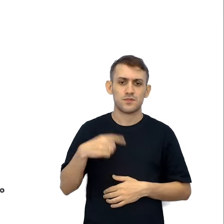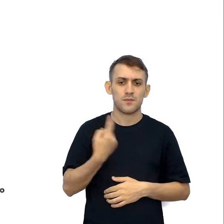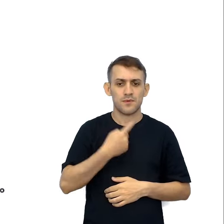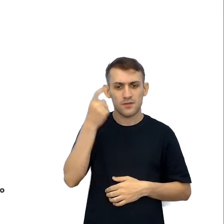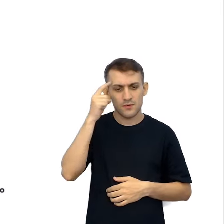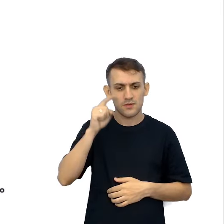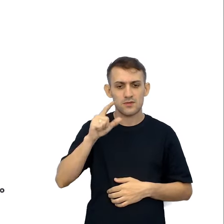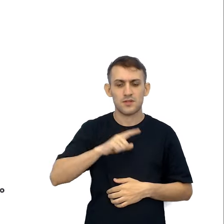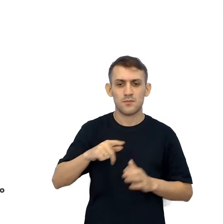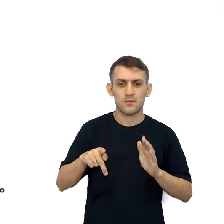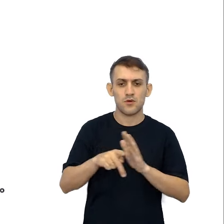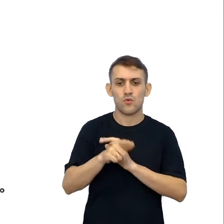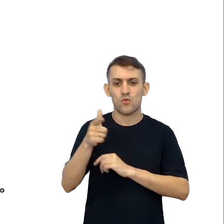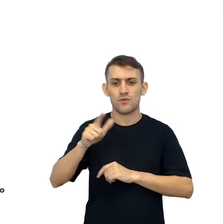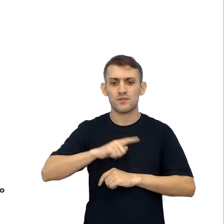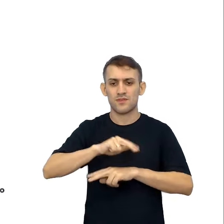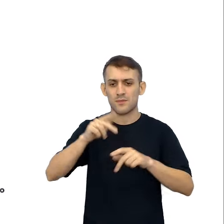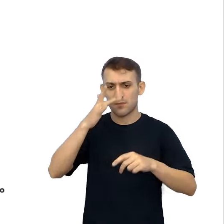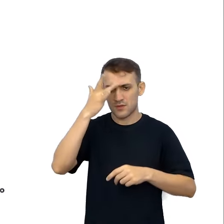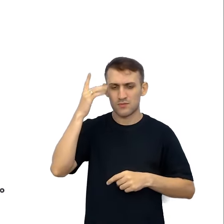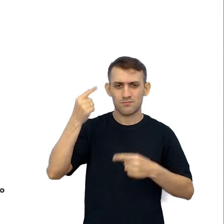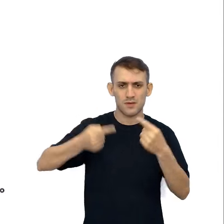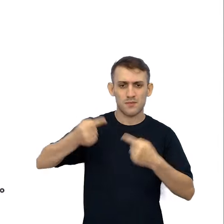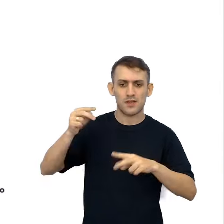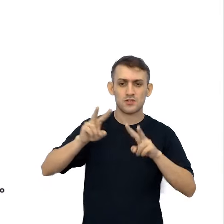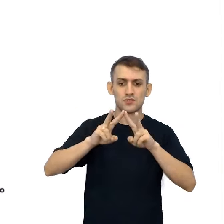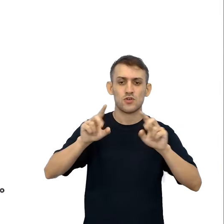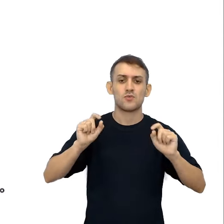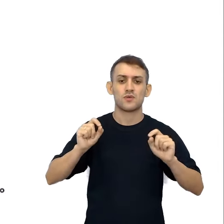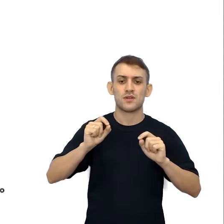dos conhecimentos, né? Muitos teóricos discutem a questão da